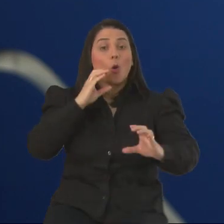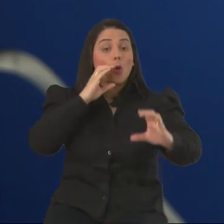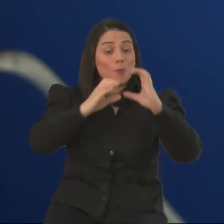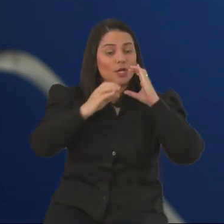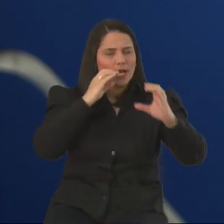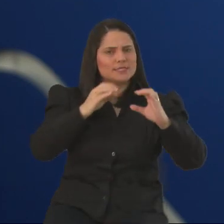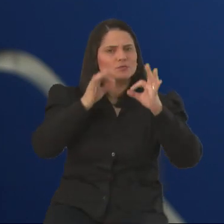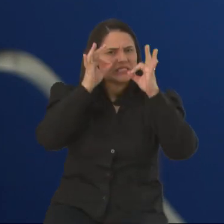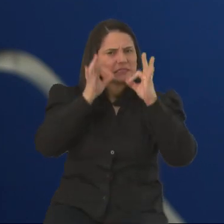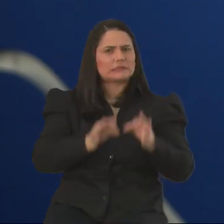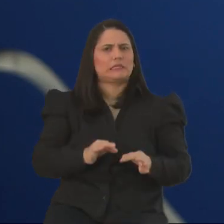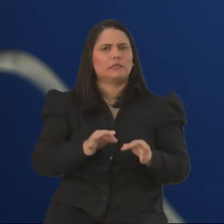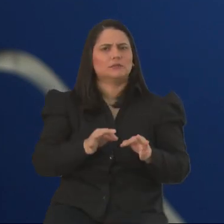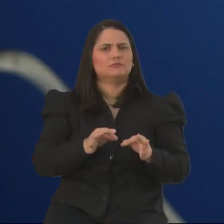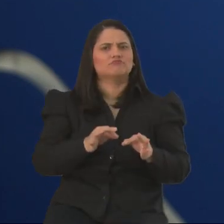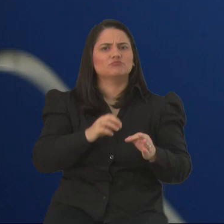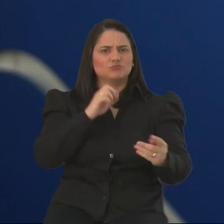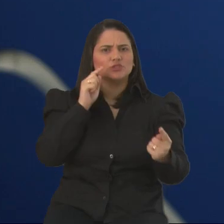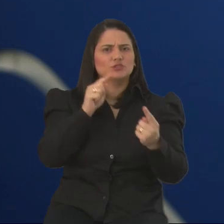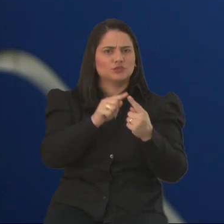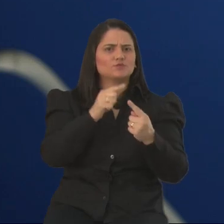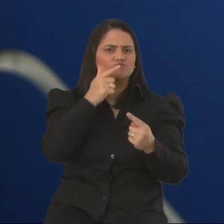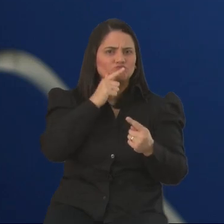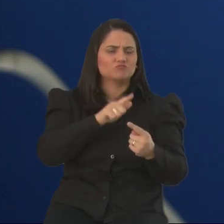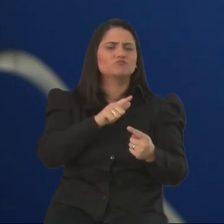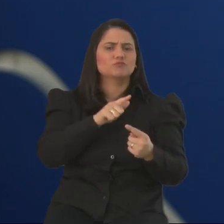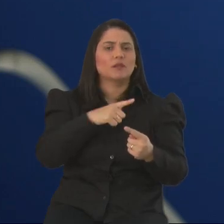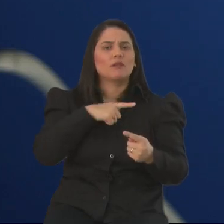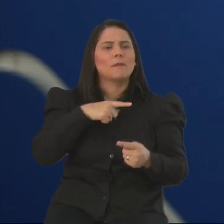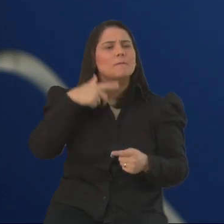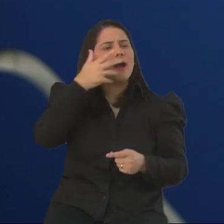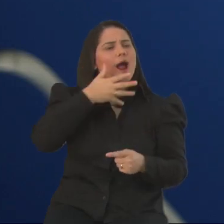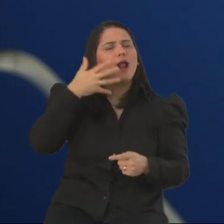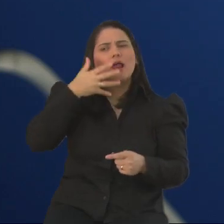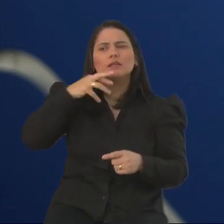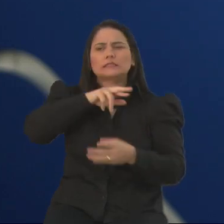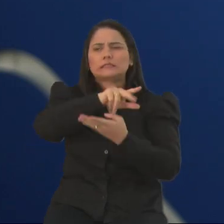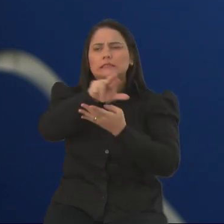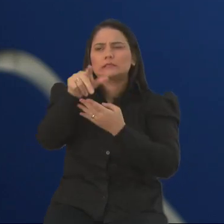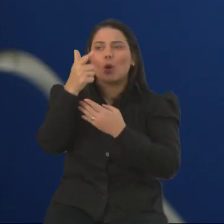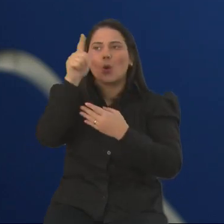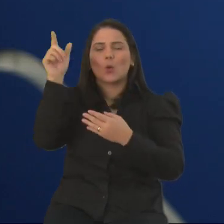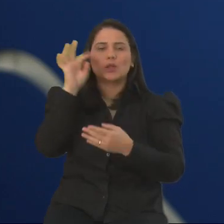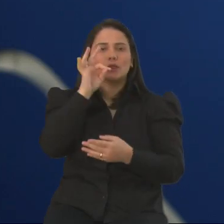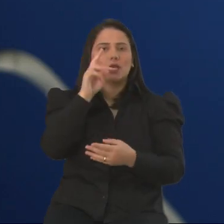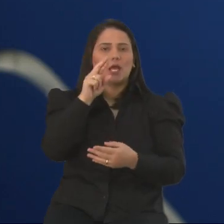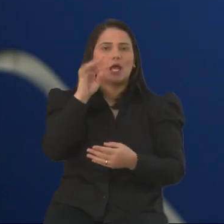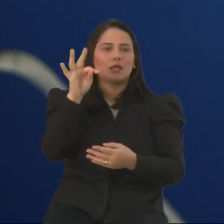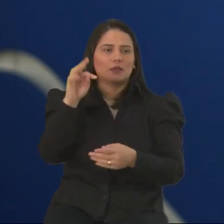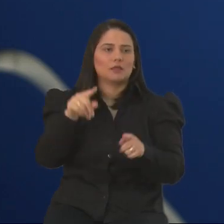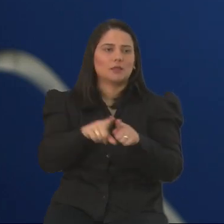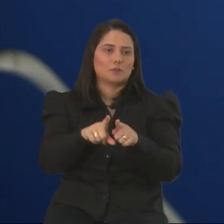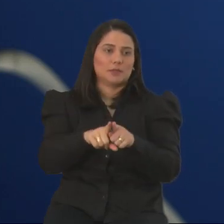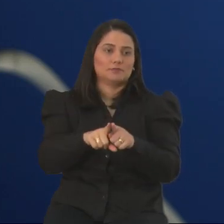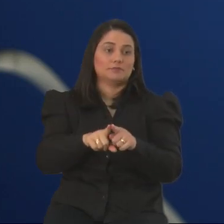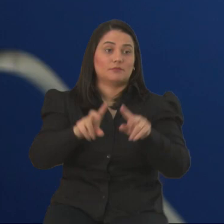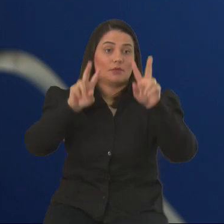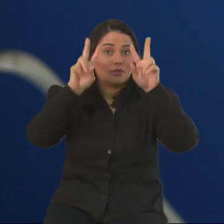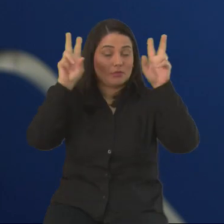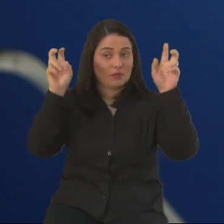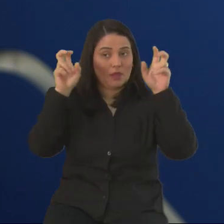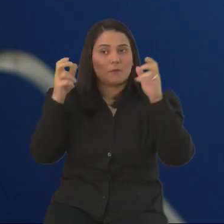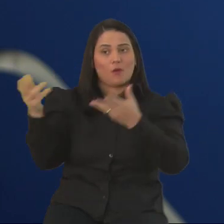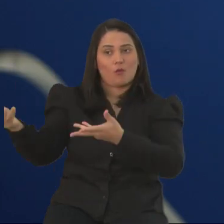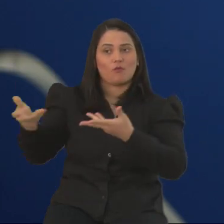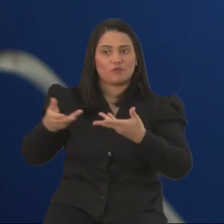proferido palestras e ministrado cursos em outros TRTs. É sobre esse tema que a nossa convidada